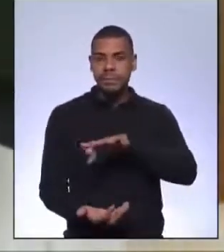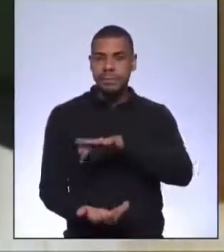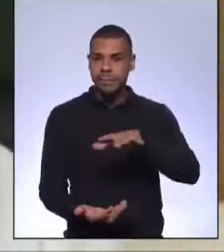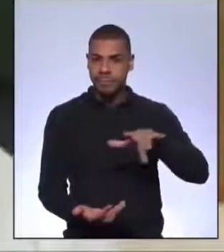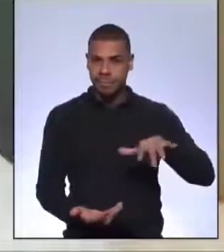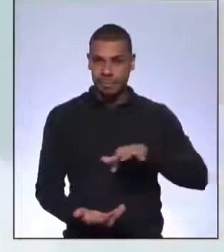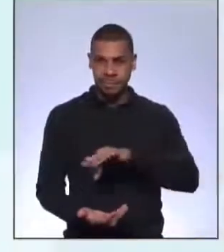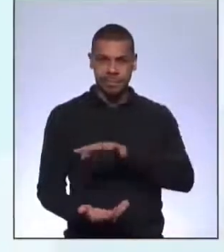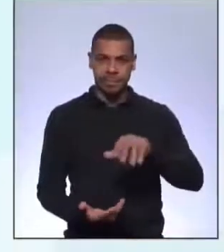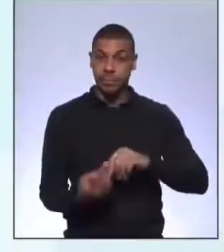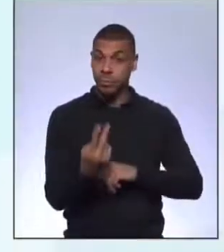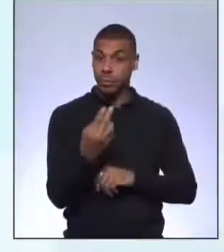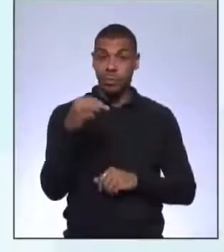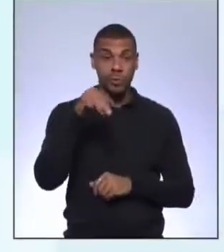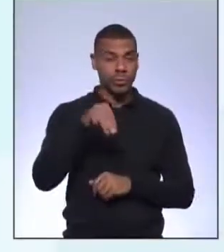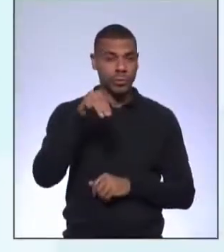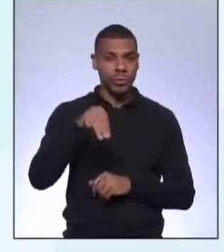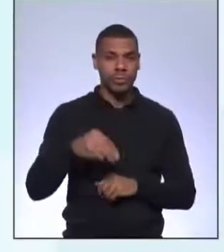2 minutinhos.